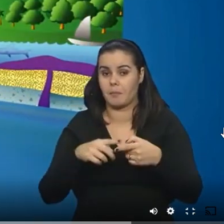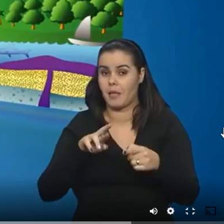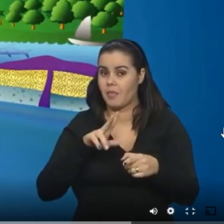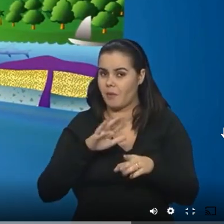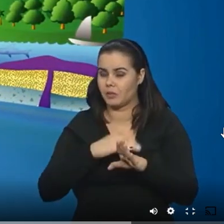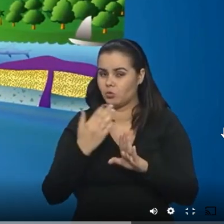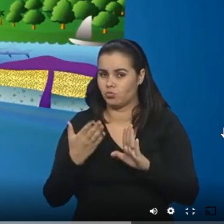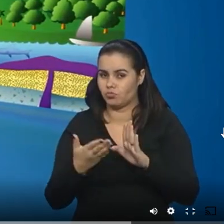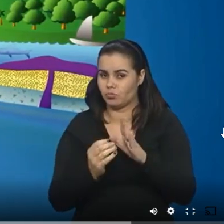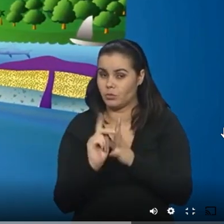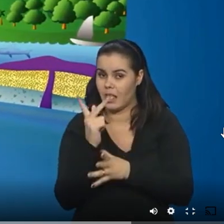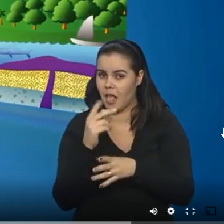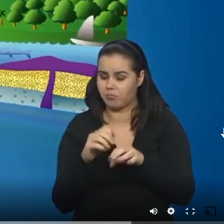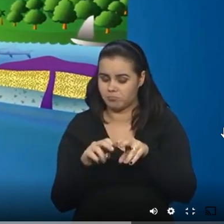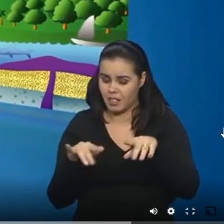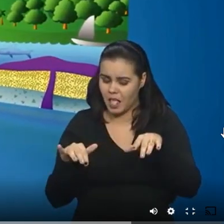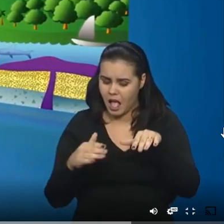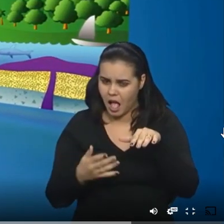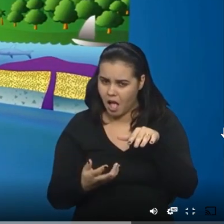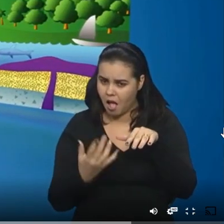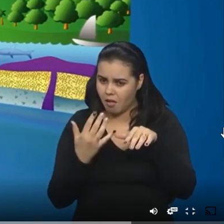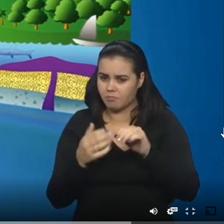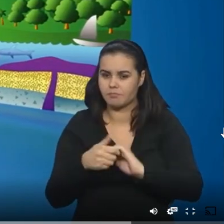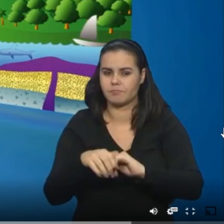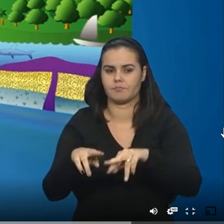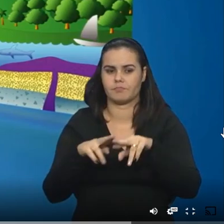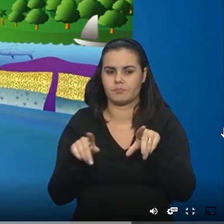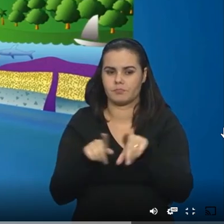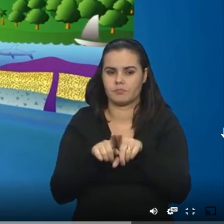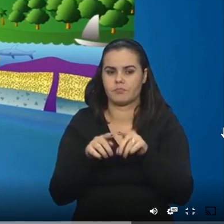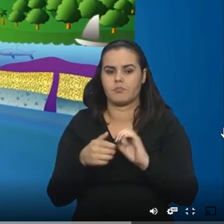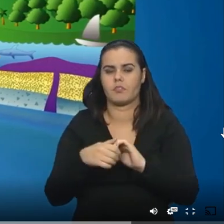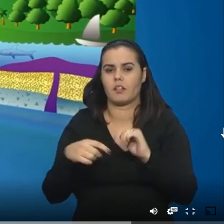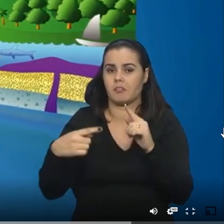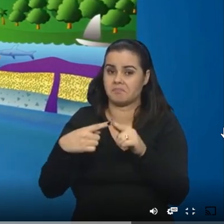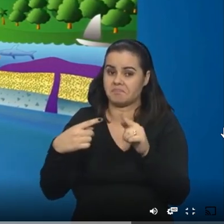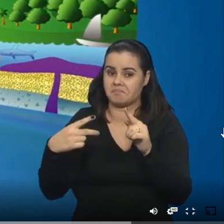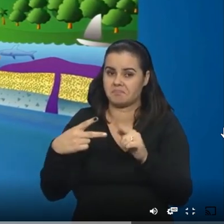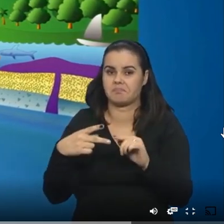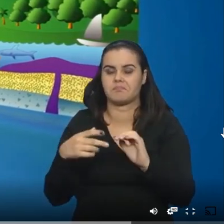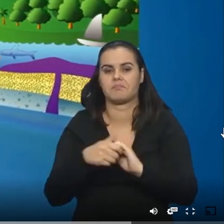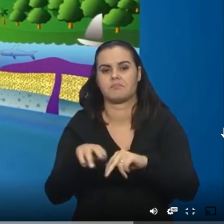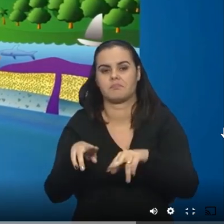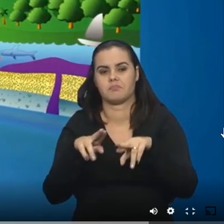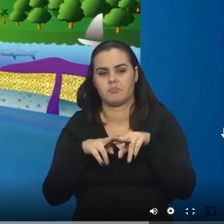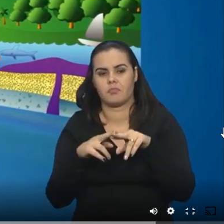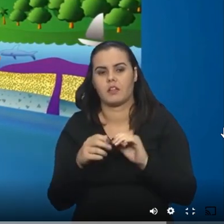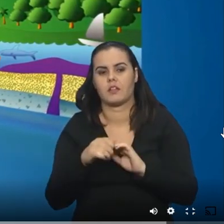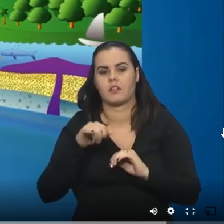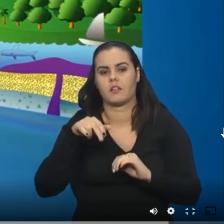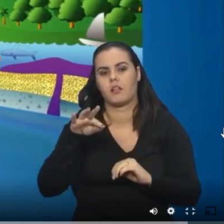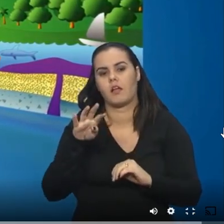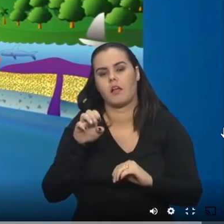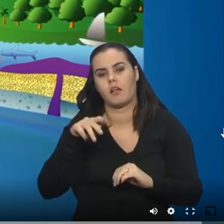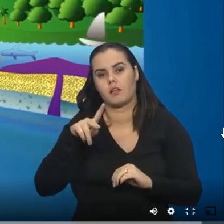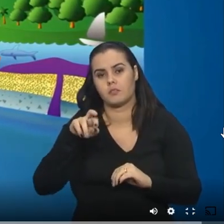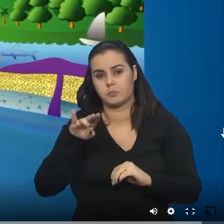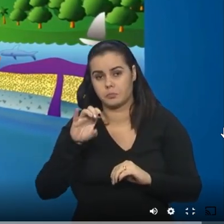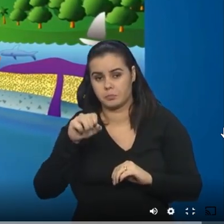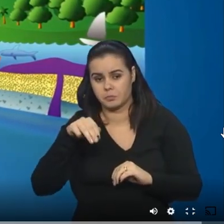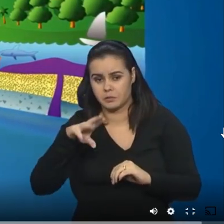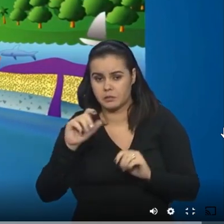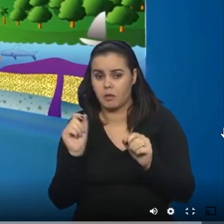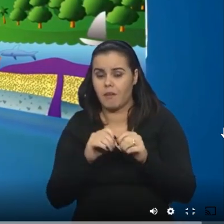cima. Nos processos exógenos dos ambientes sedimentares e supergênicos, o intemperismo faz o transporte dos